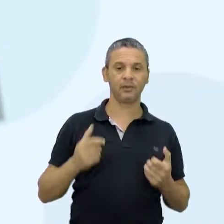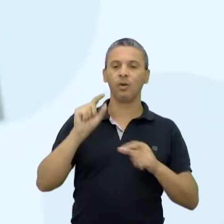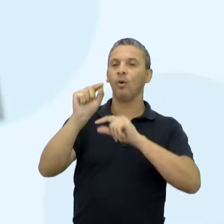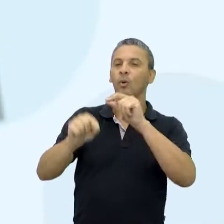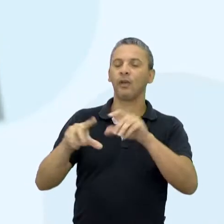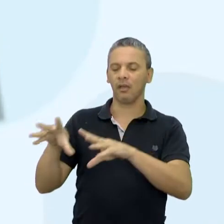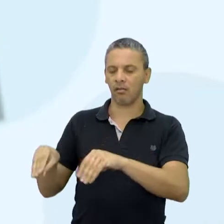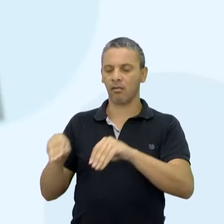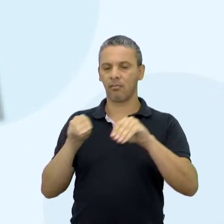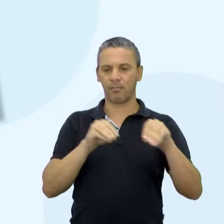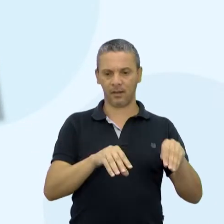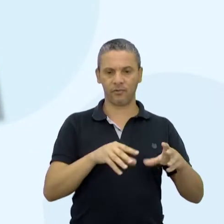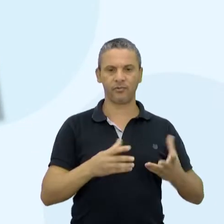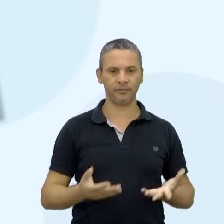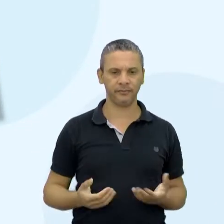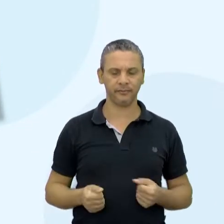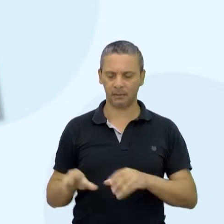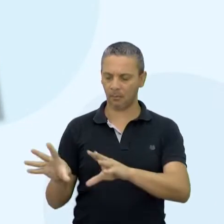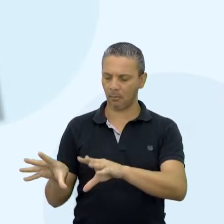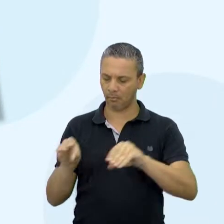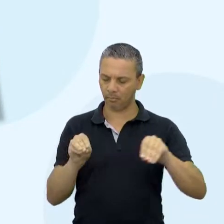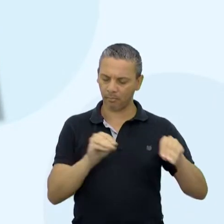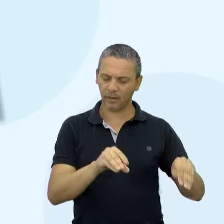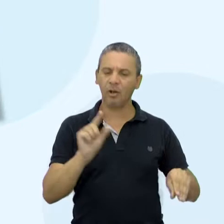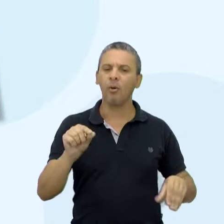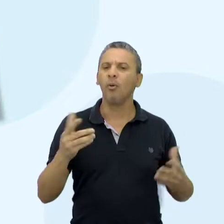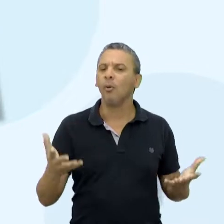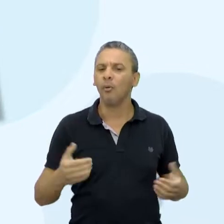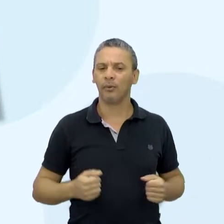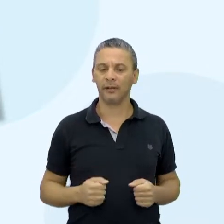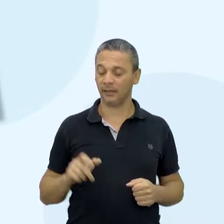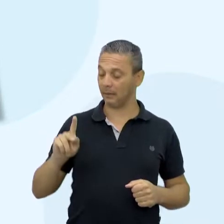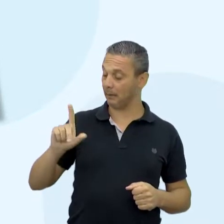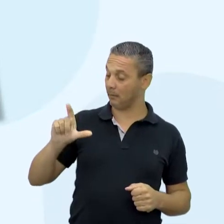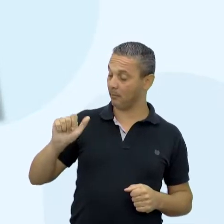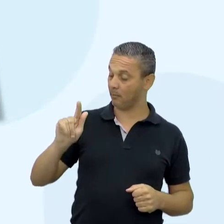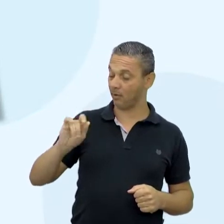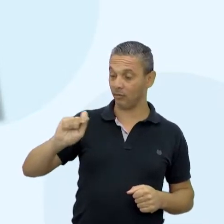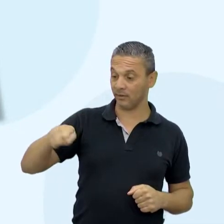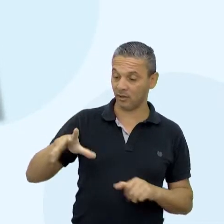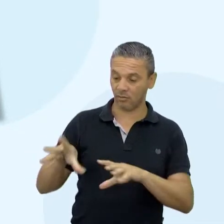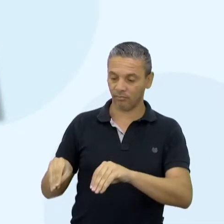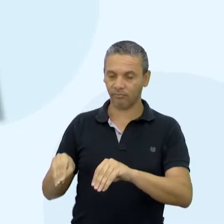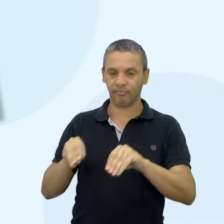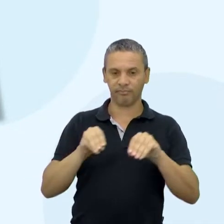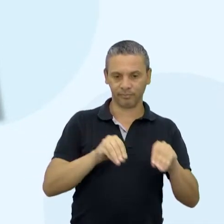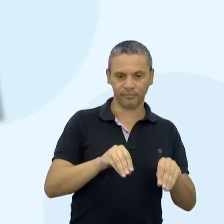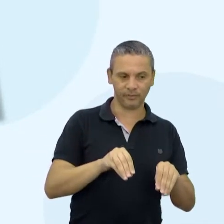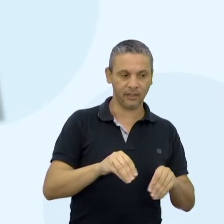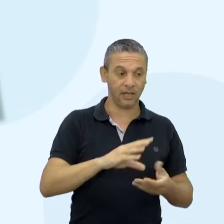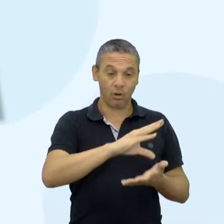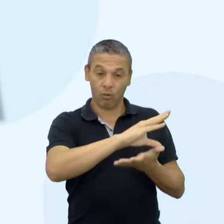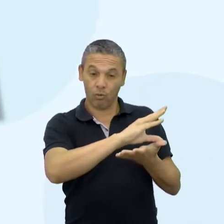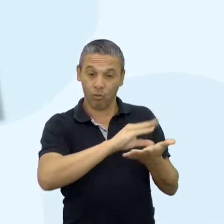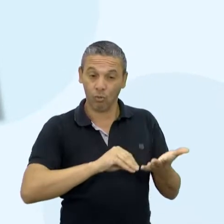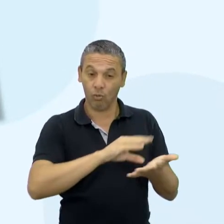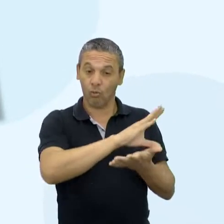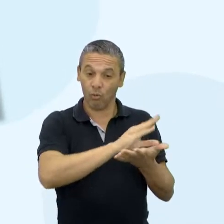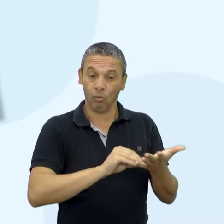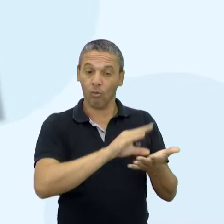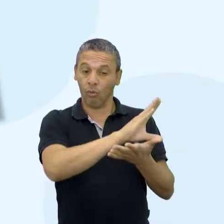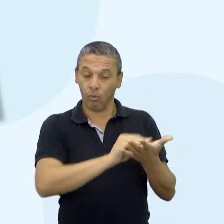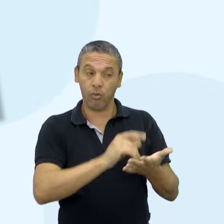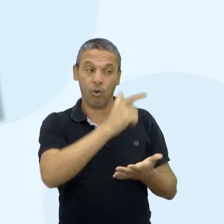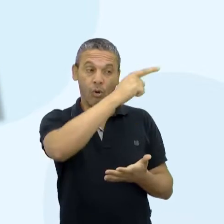é plágio? Na tela para vocês. Ação ou efeito de plagiar, de expor ou de mostrar uma obra intelectual